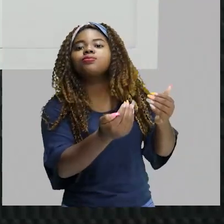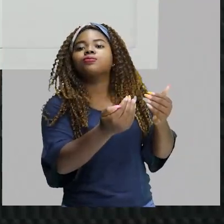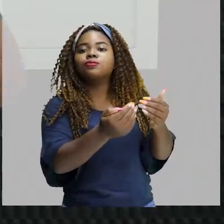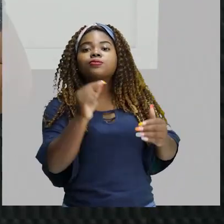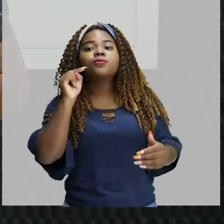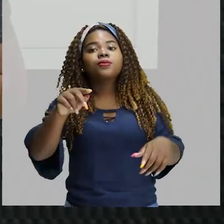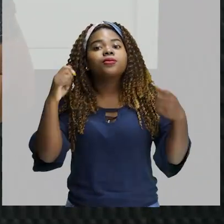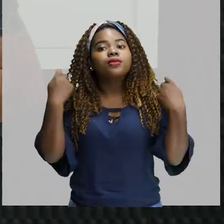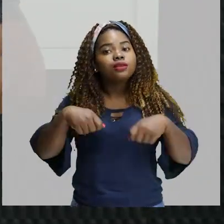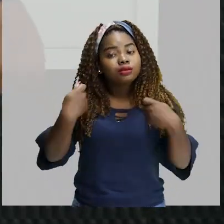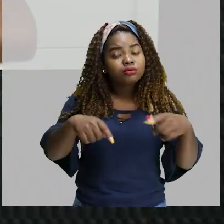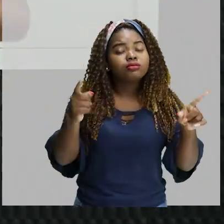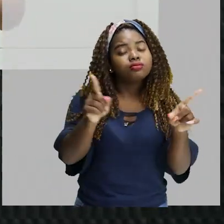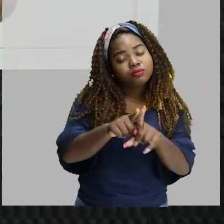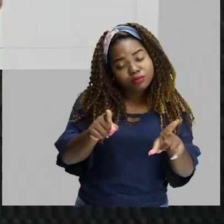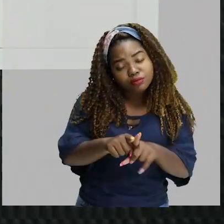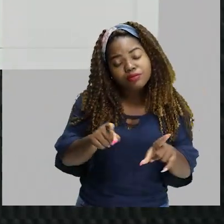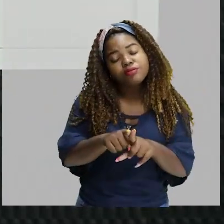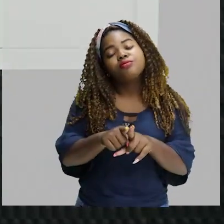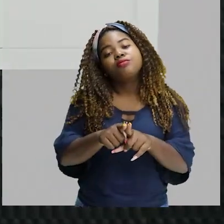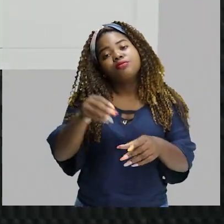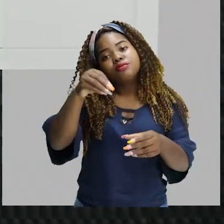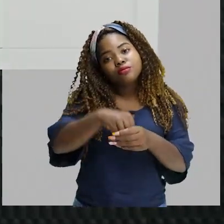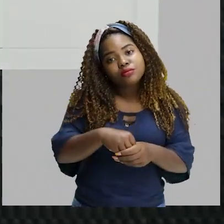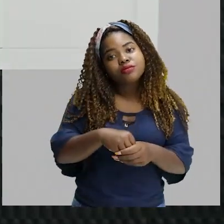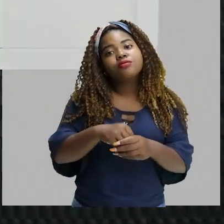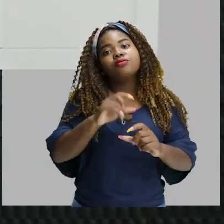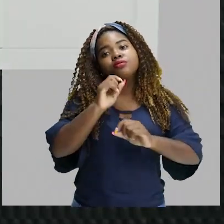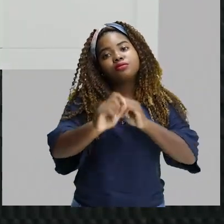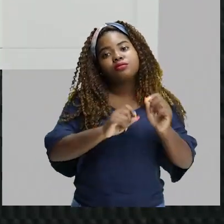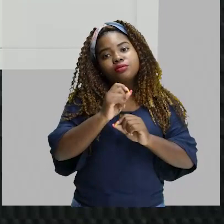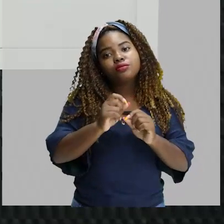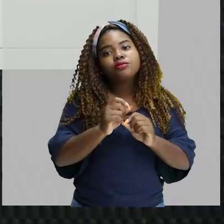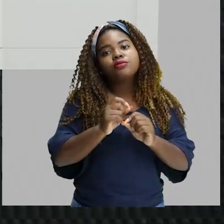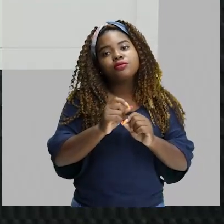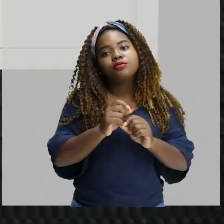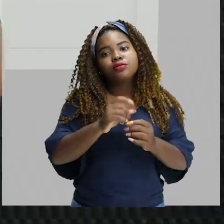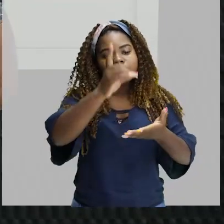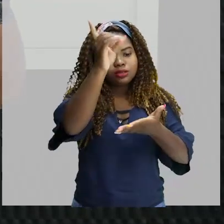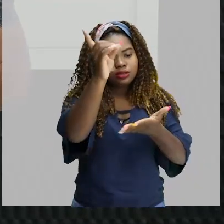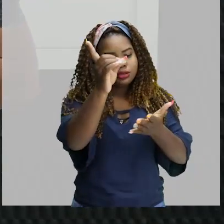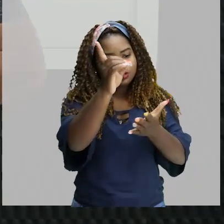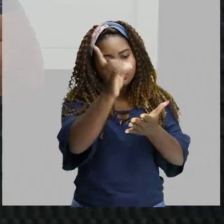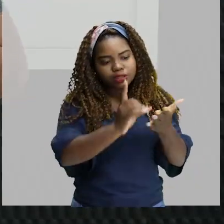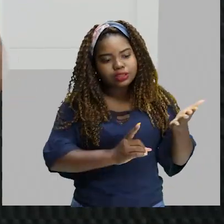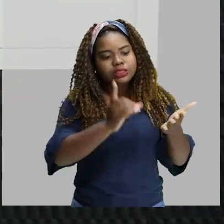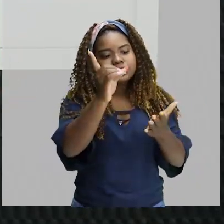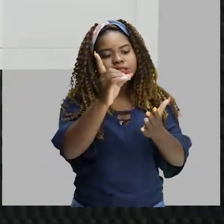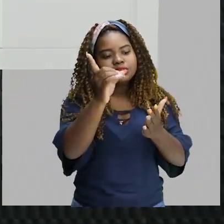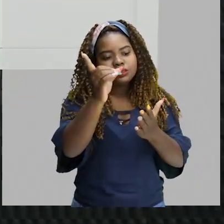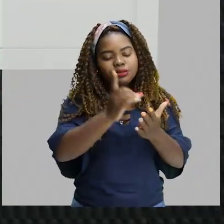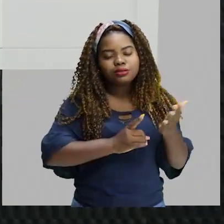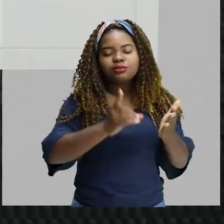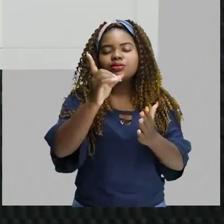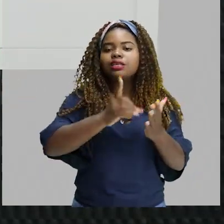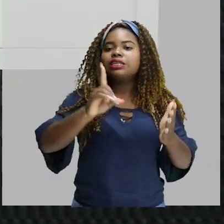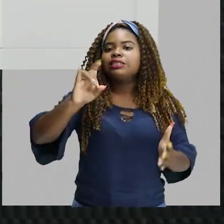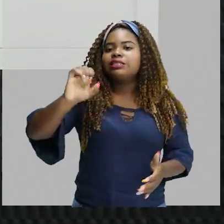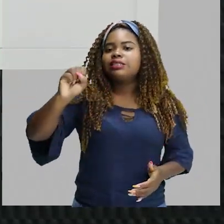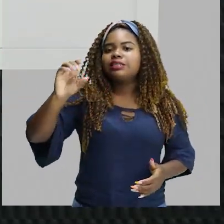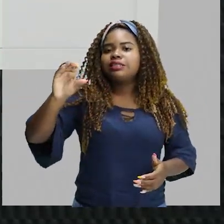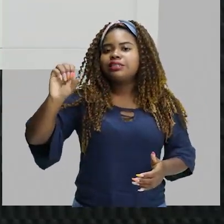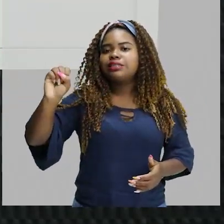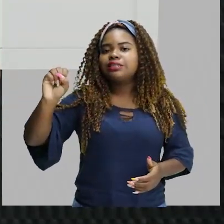você vai precisar também dentro do instrumento dissertativo levantar argumentos. E aí a lógica de Aristóteles é a